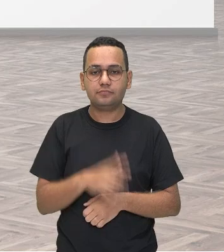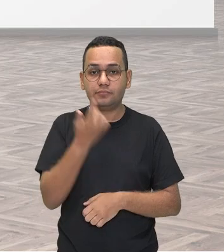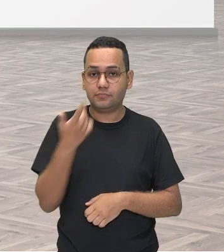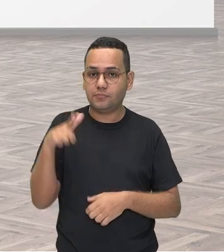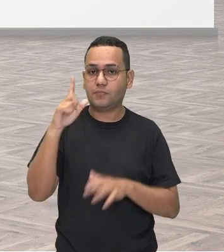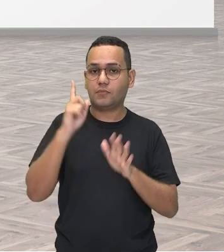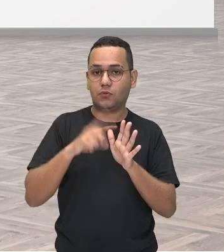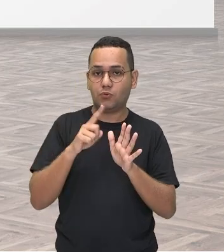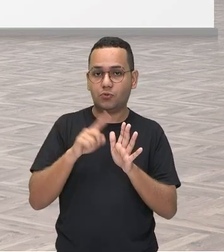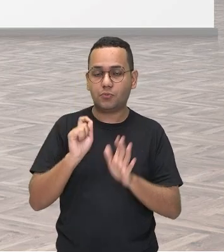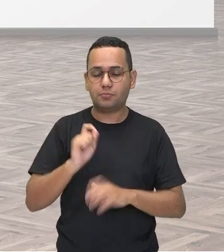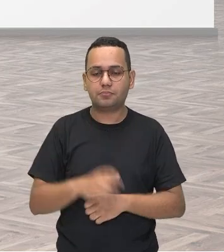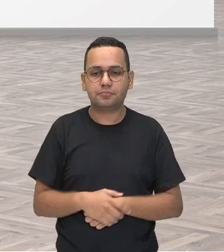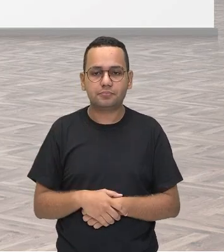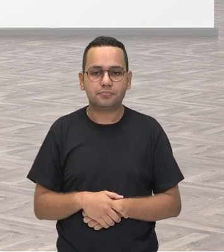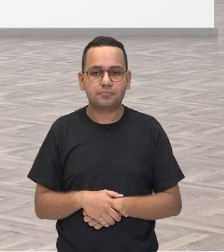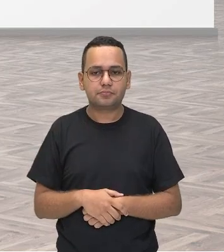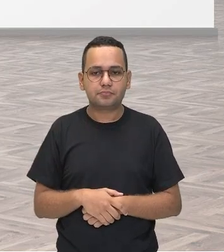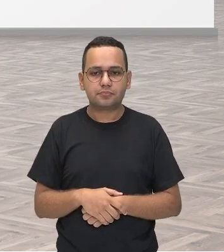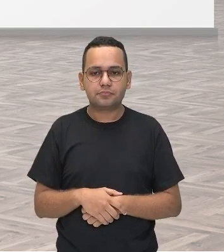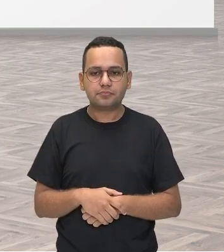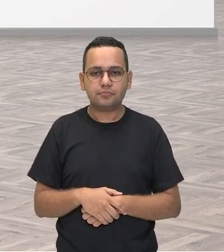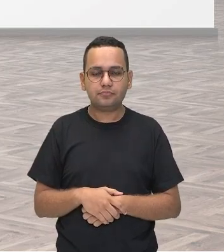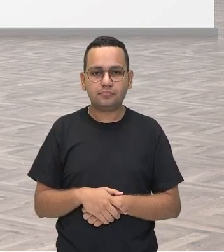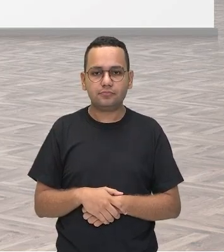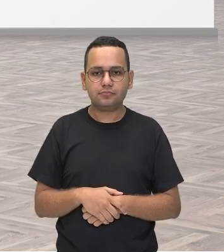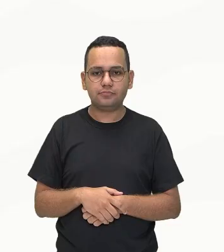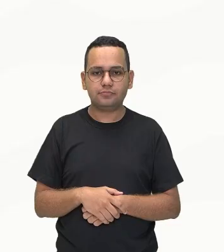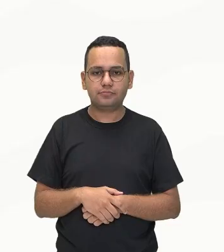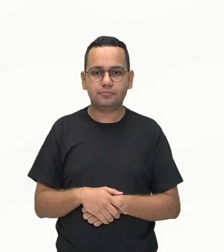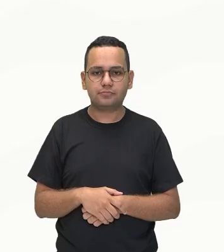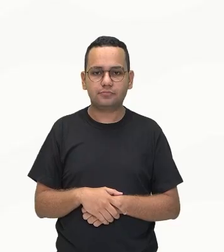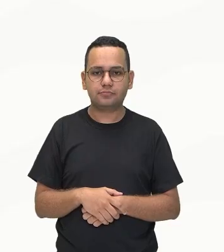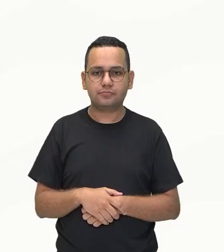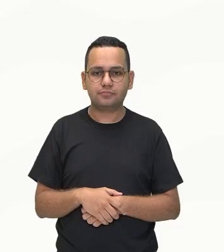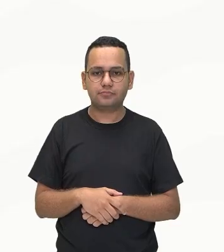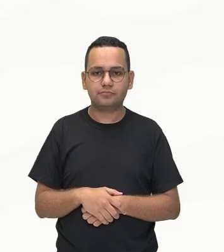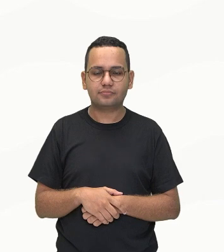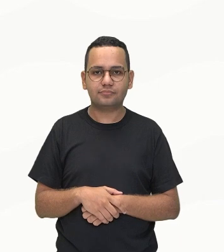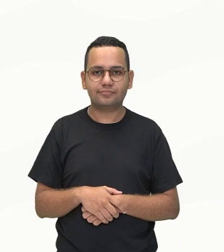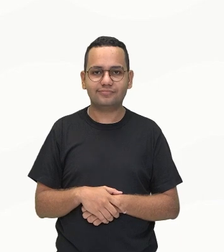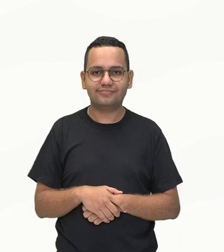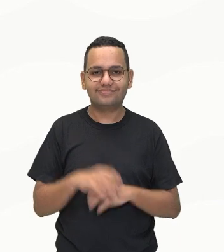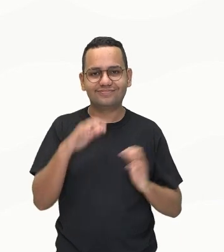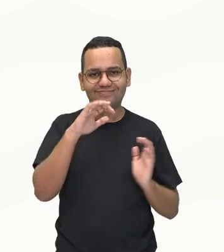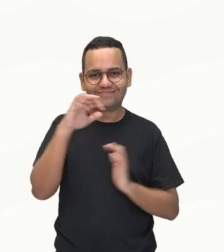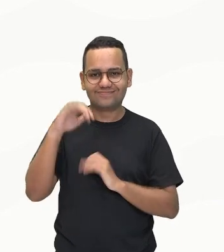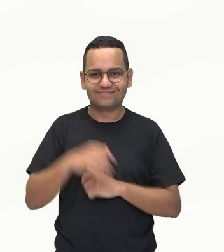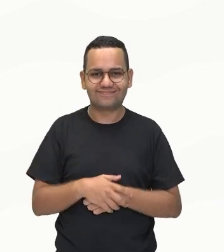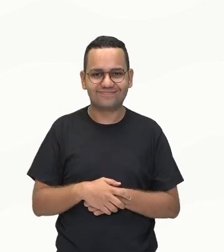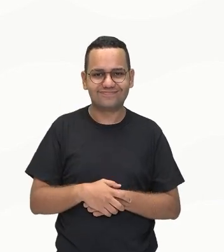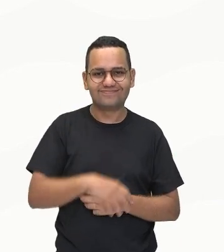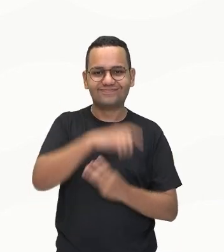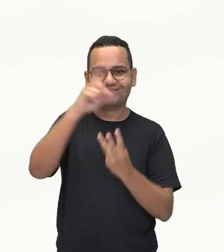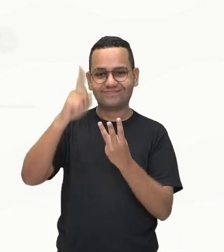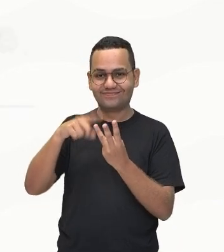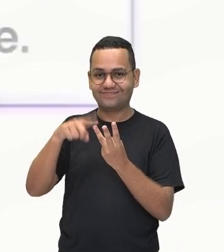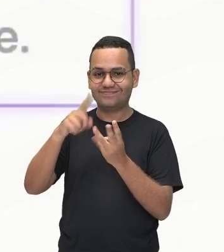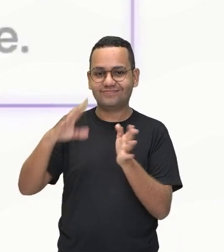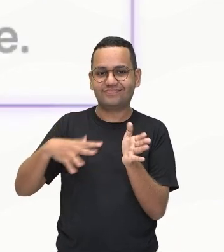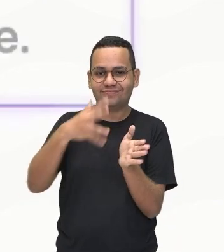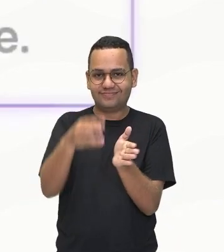forma, então, de empreendedorismo, né? Que é o, vamos lá, empreendedorismo na